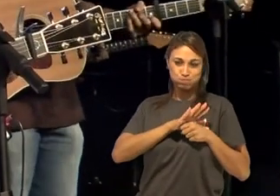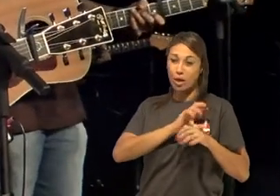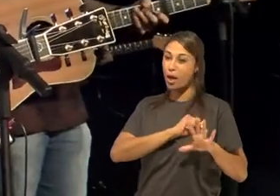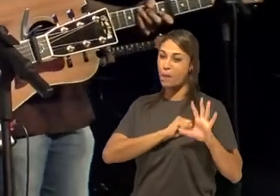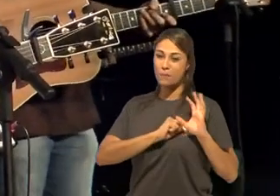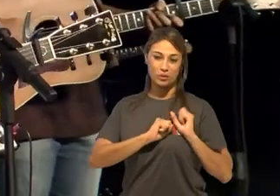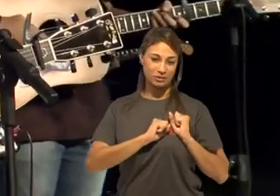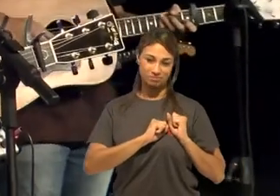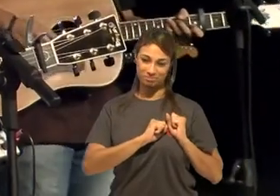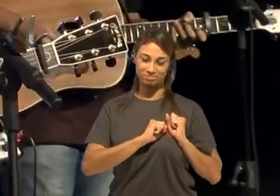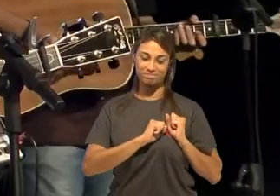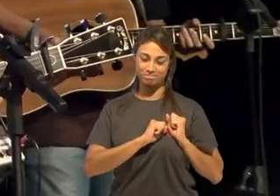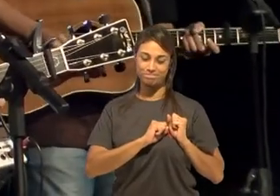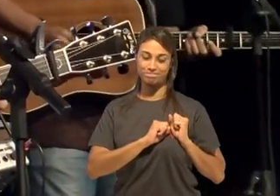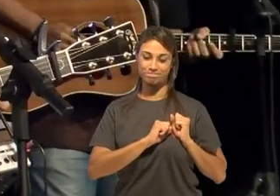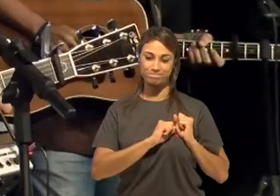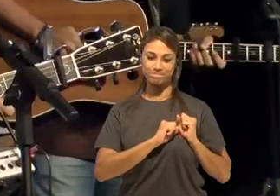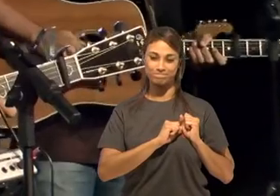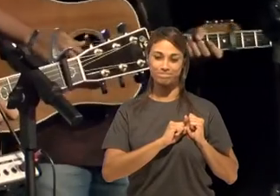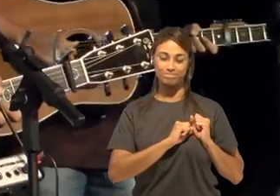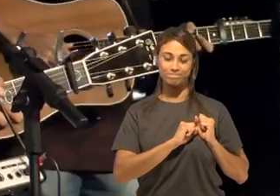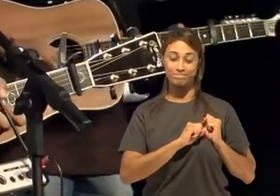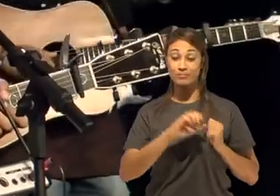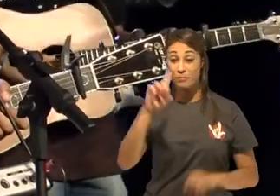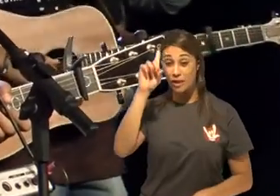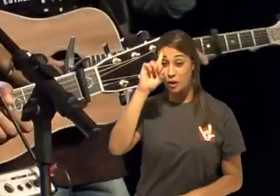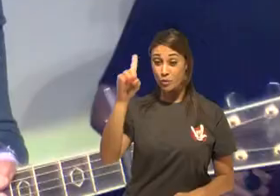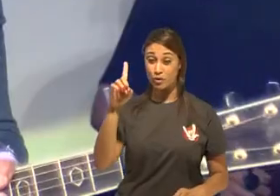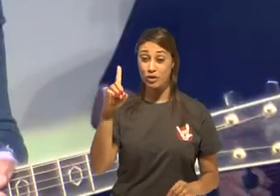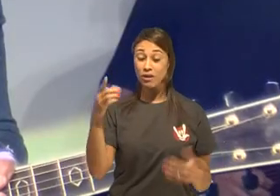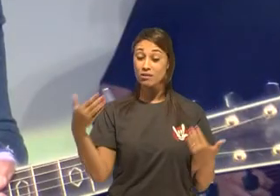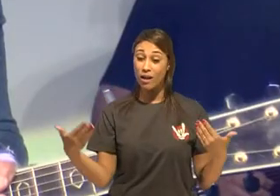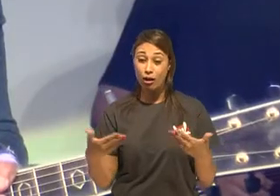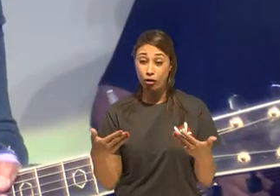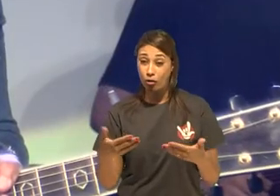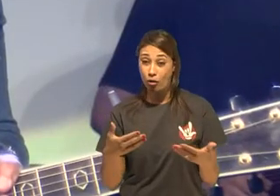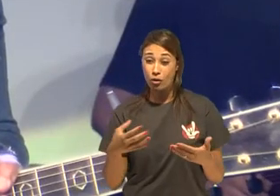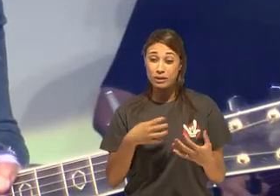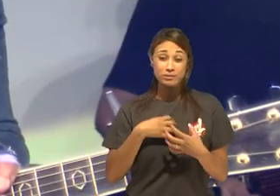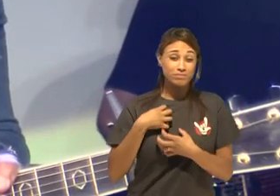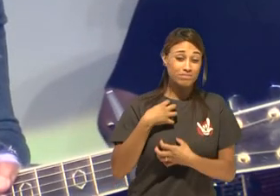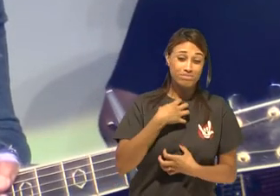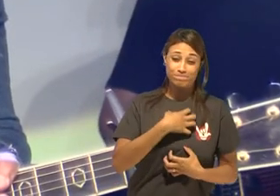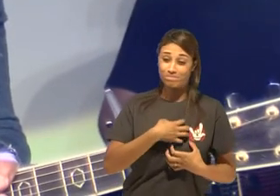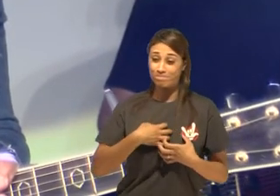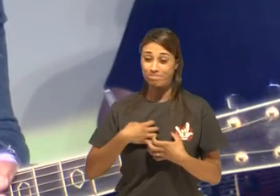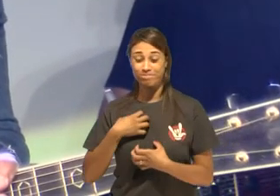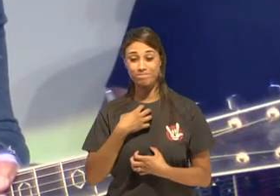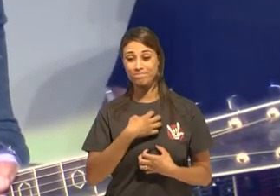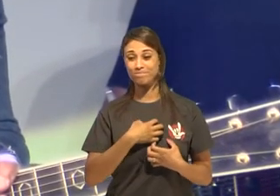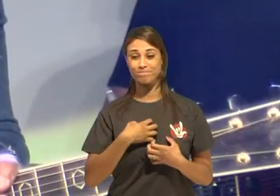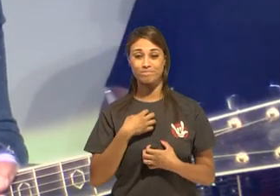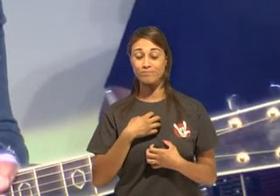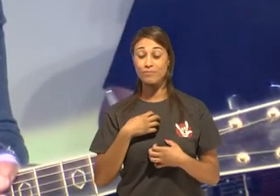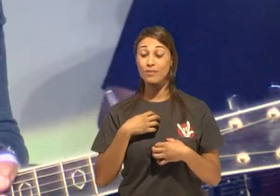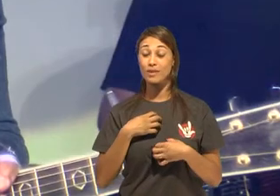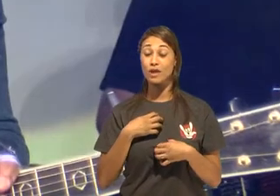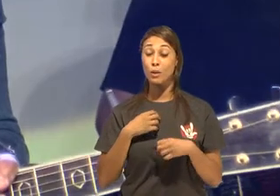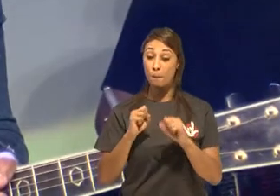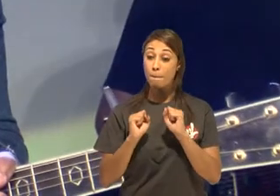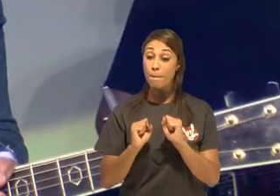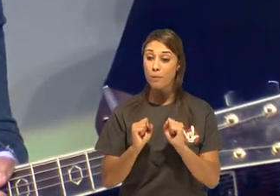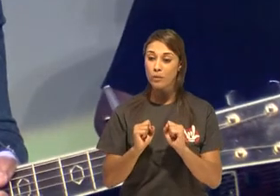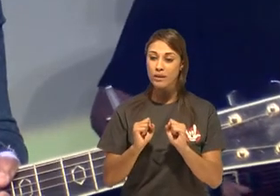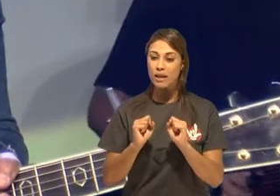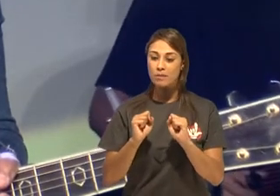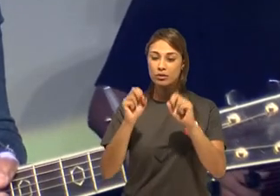em dias de desespero, principalmente no mundo físico, nós podemos olhar para